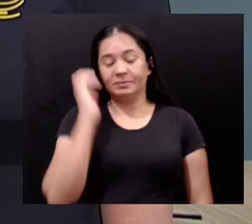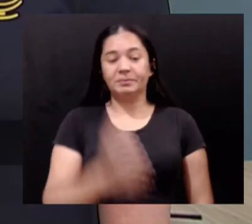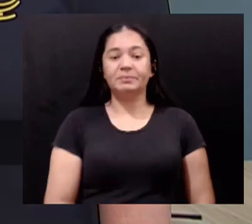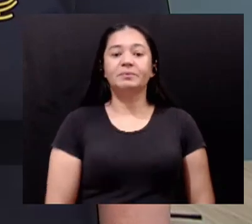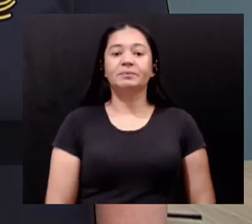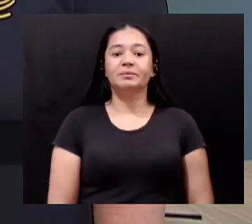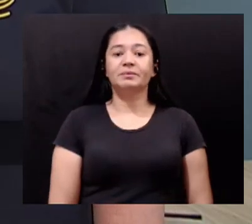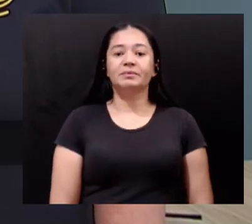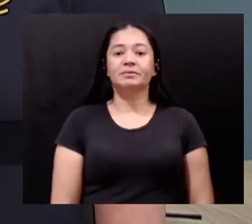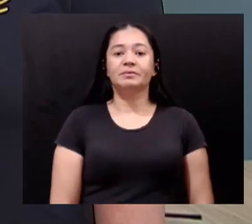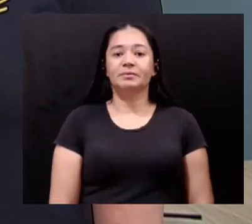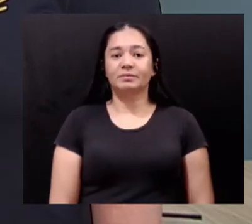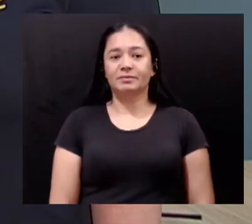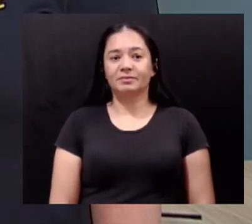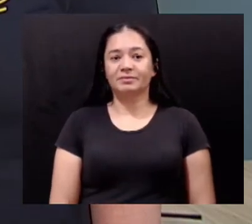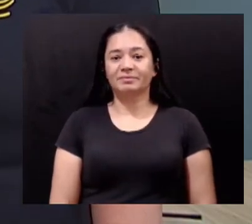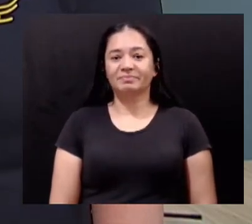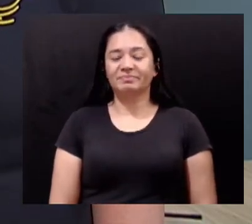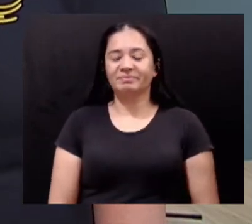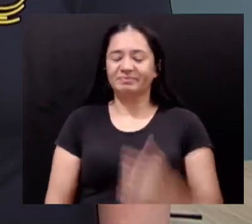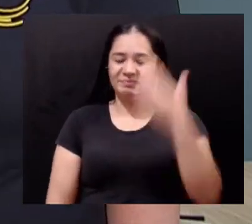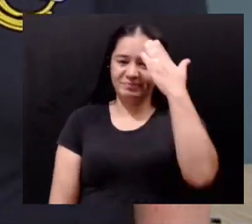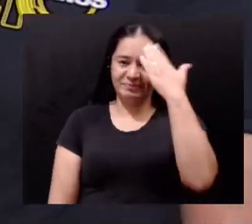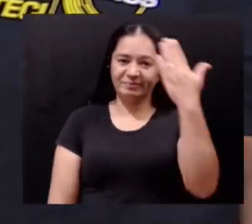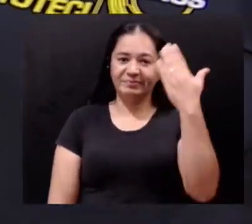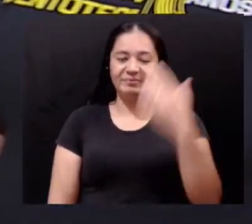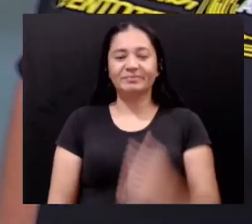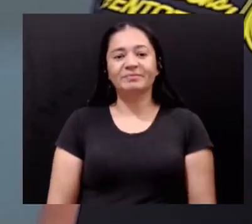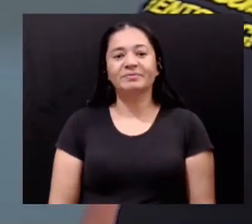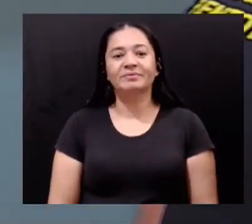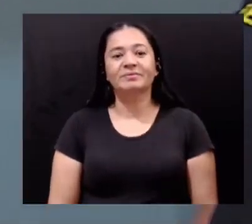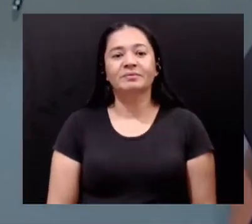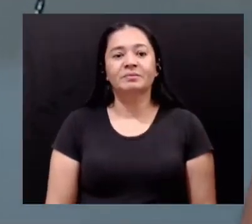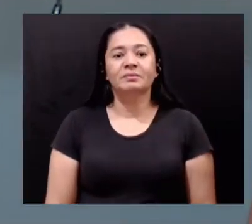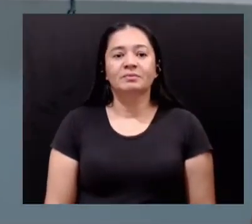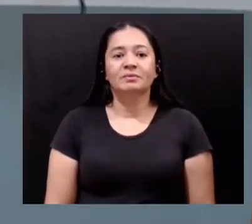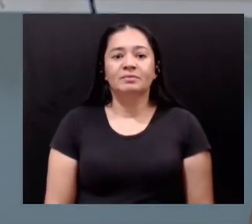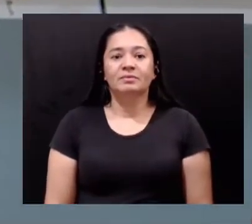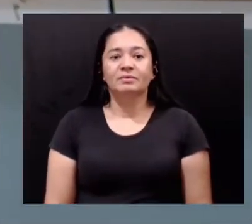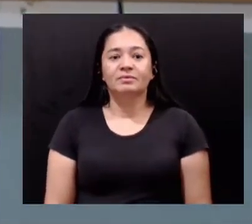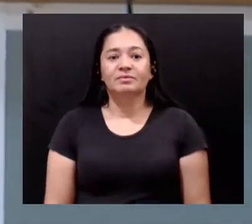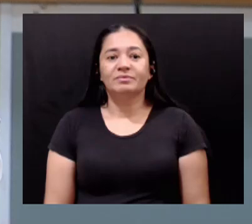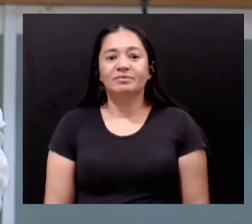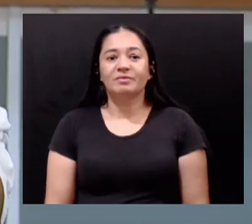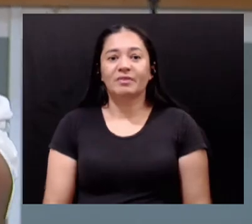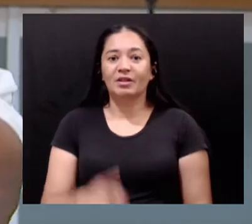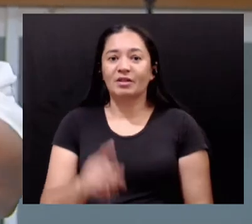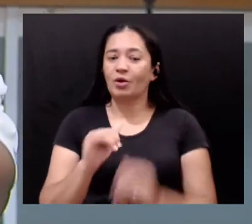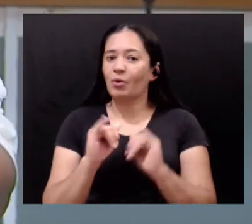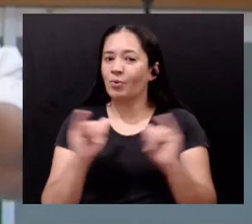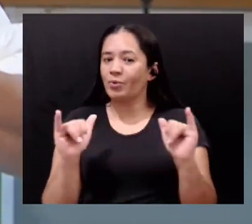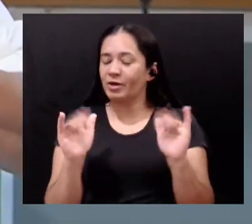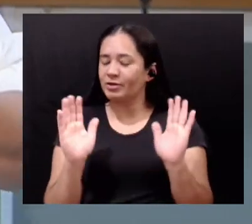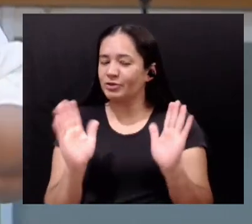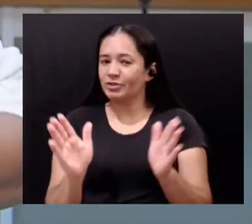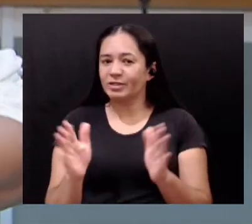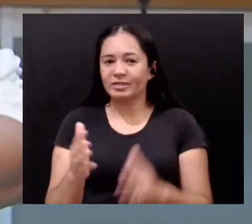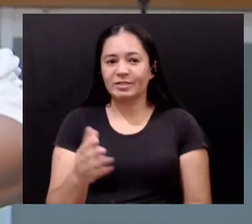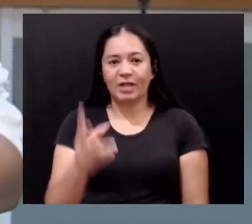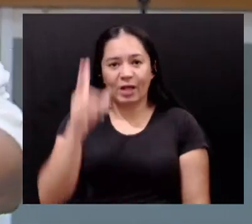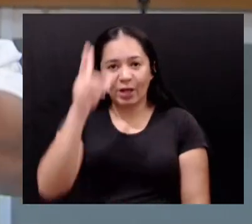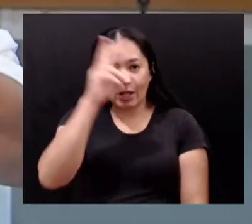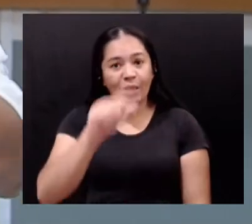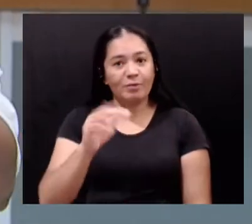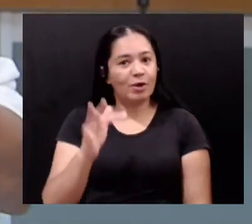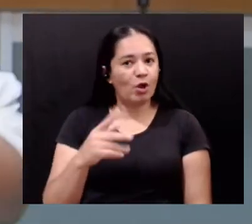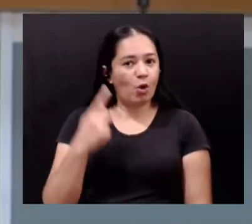vestibulinho.etec.sp.gov.br. Muito obrigada, Márcia. Obrigado, gente. Ficou aí o recado e não se esqueça, o seu futuro